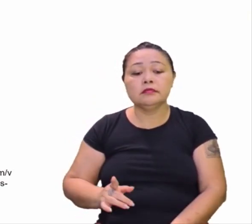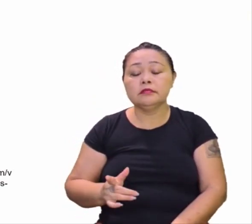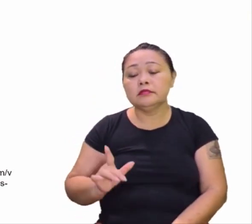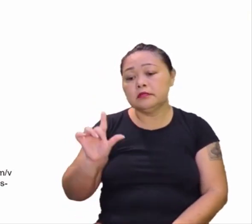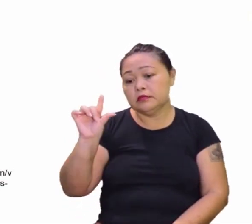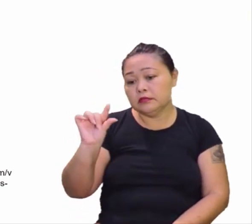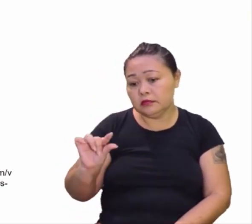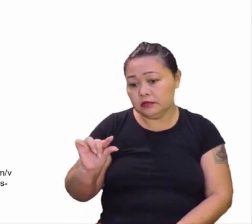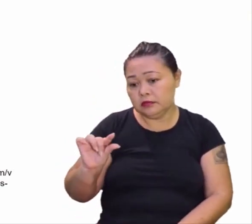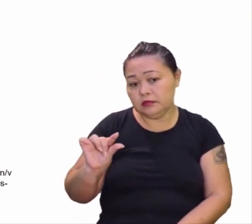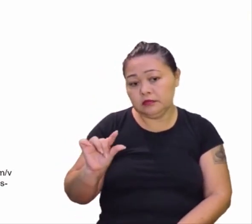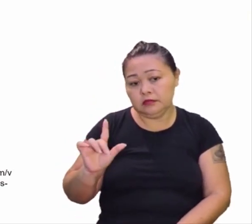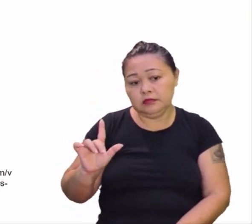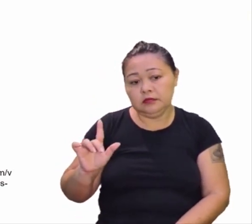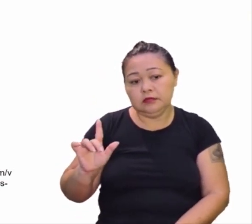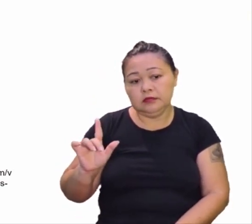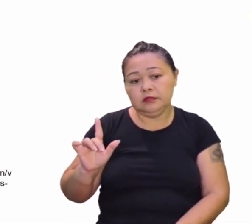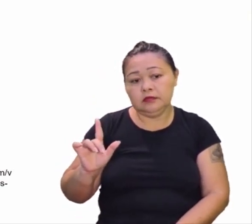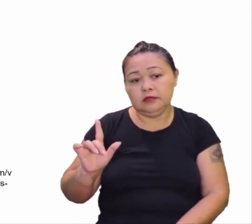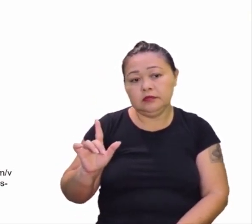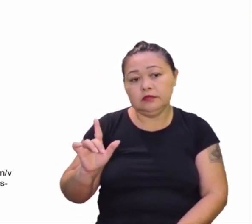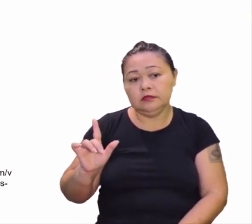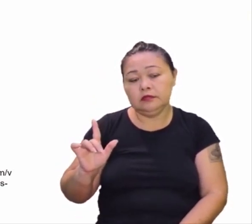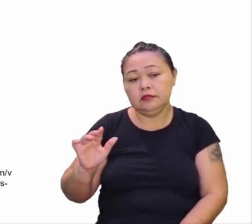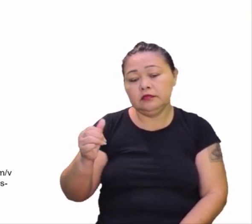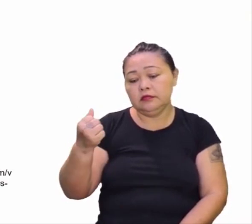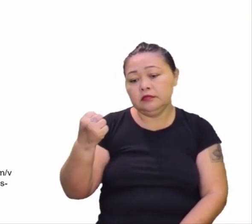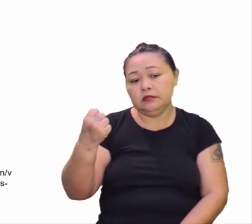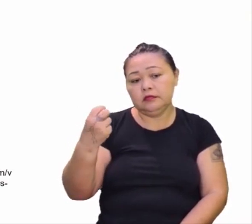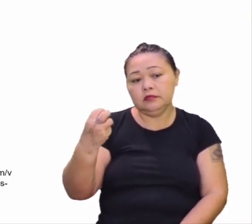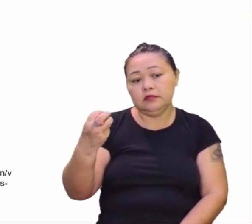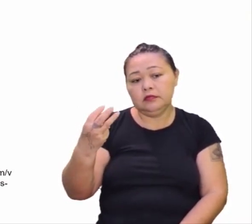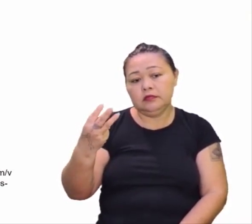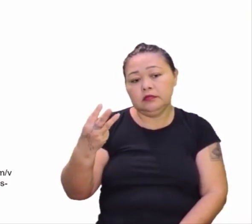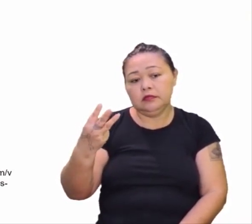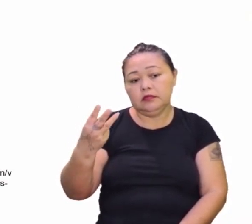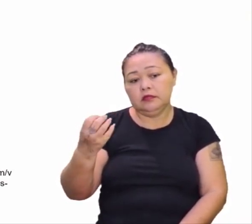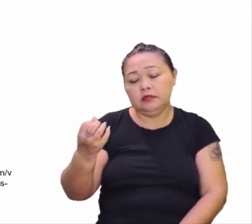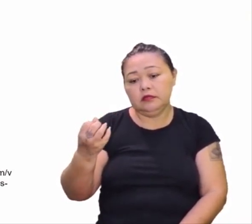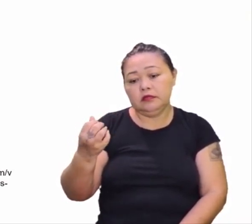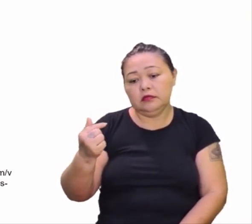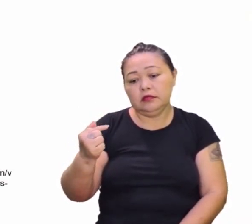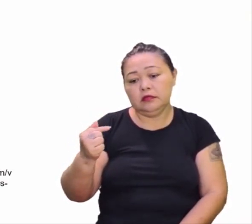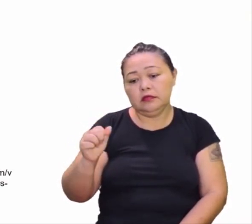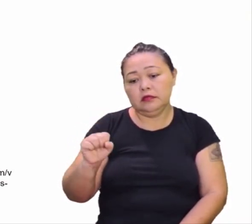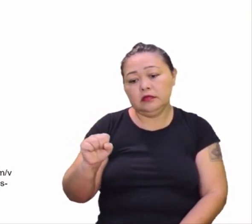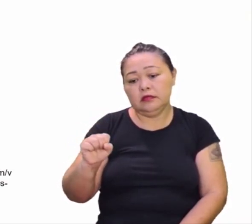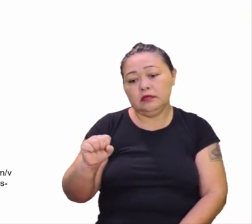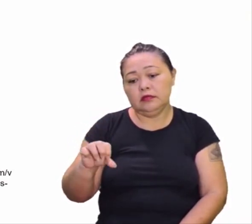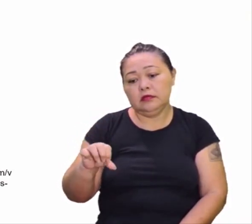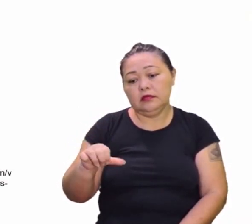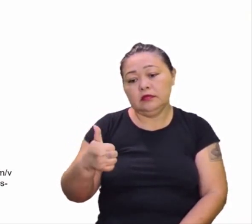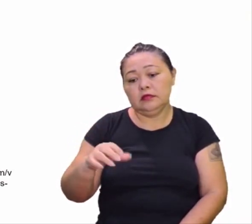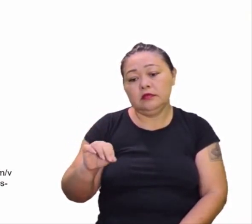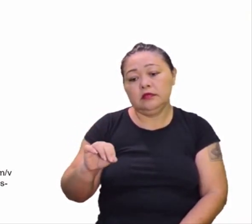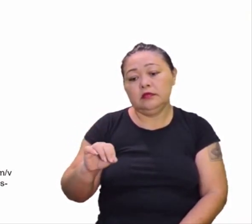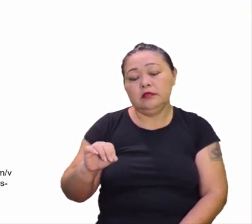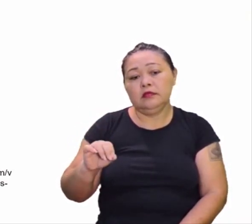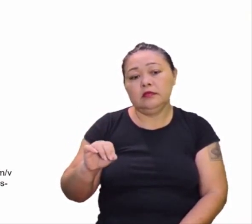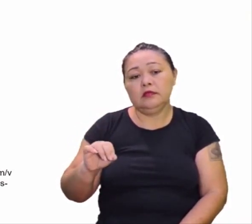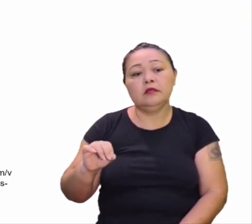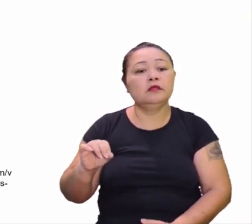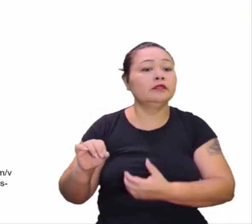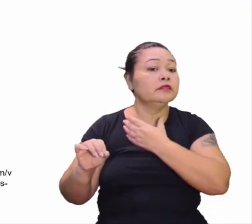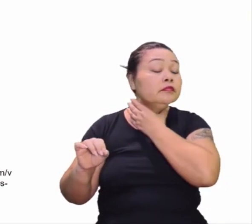uma ideia, essa aqui são 1, 2, 3, 4, 5, 6, 7, 8, 9,